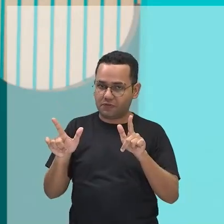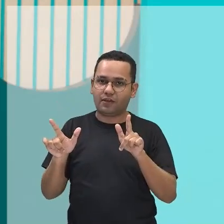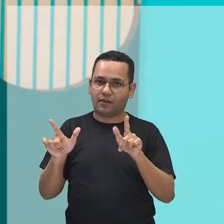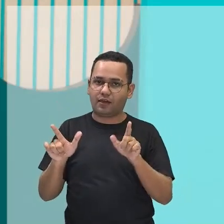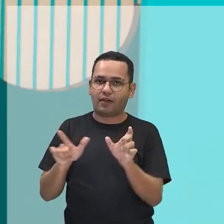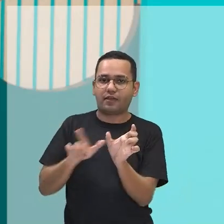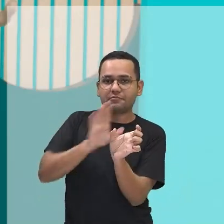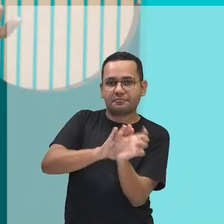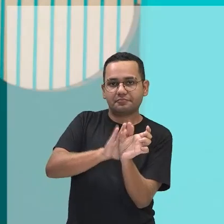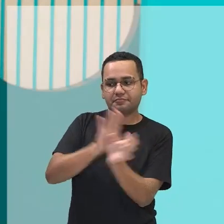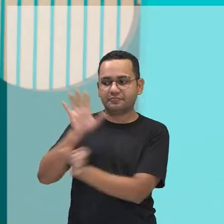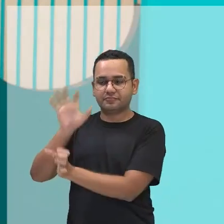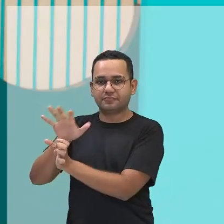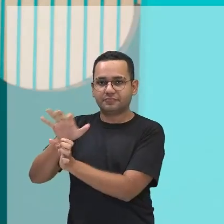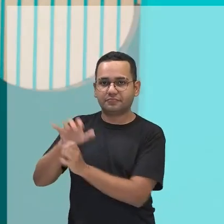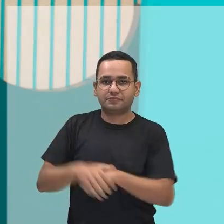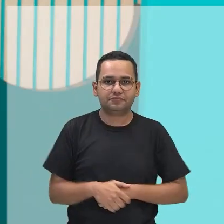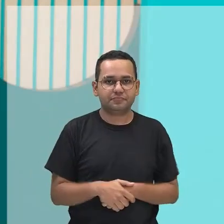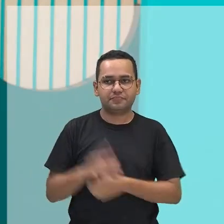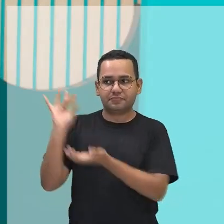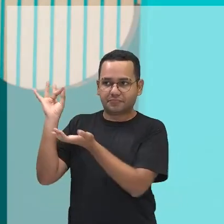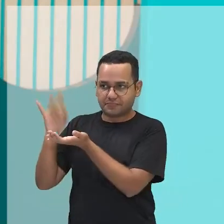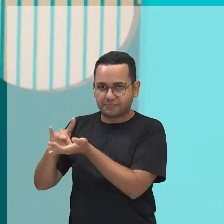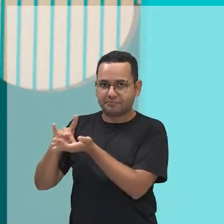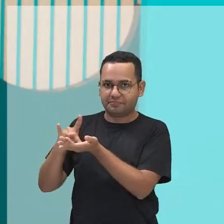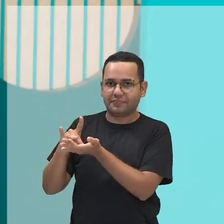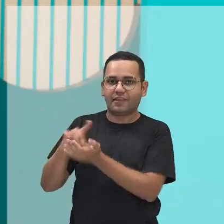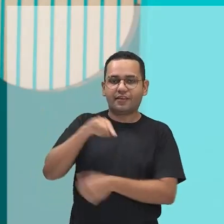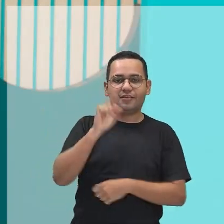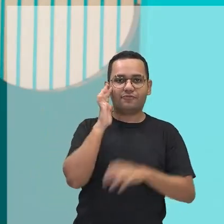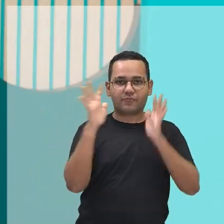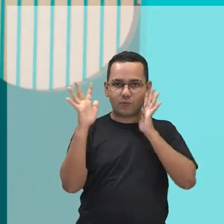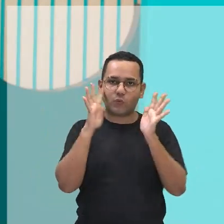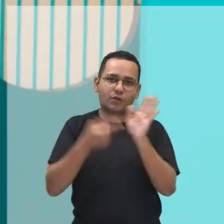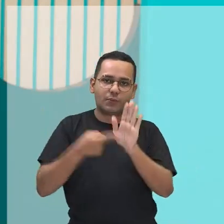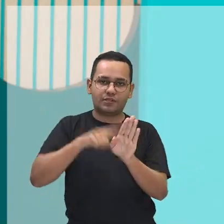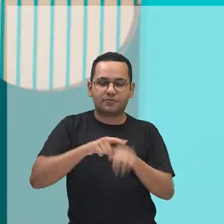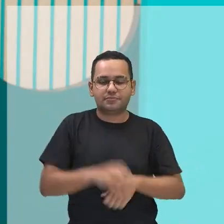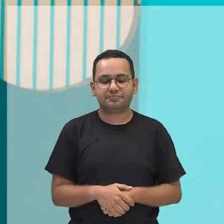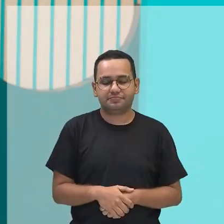real, chamado de denotativo versus conotativo.